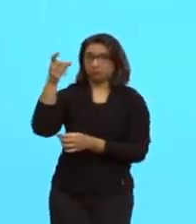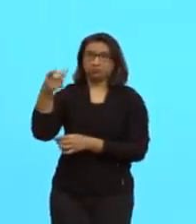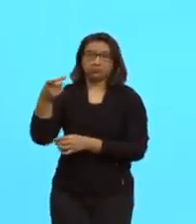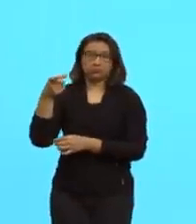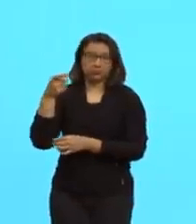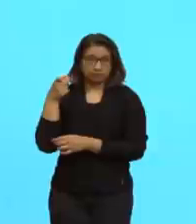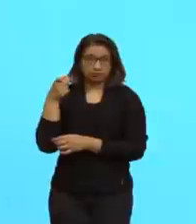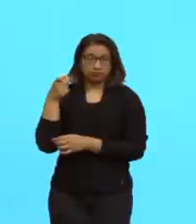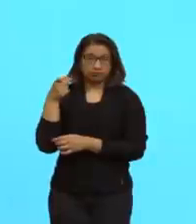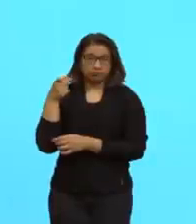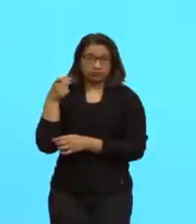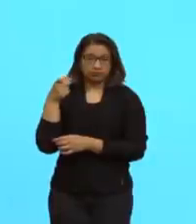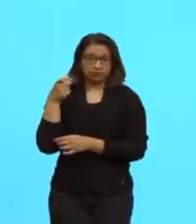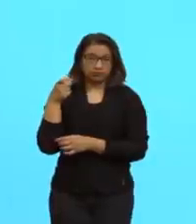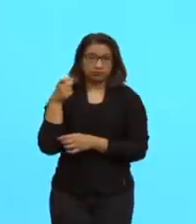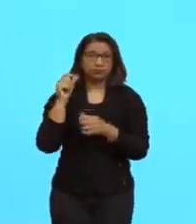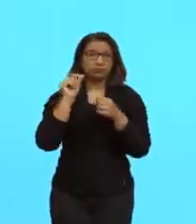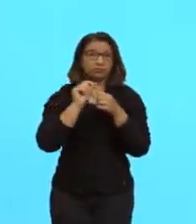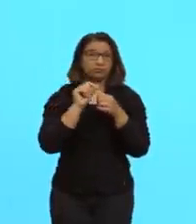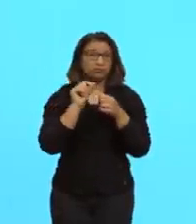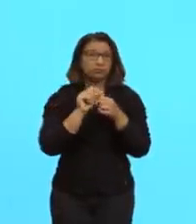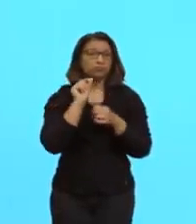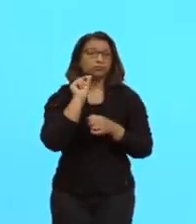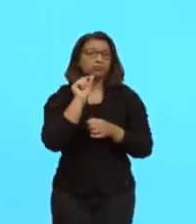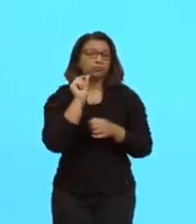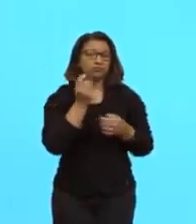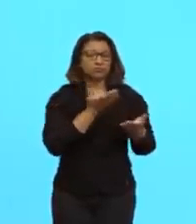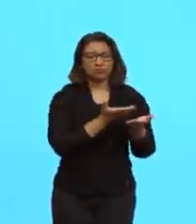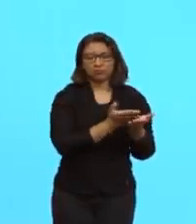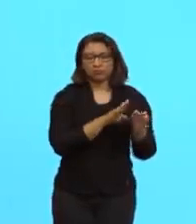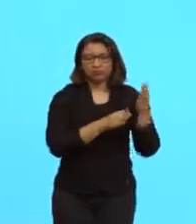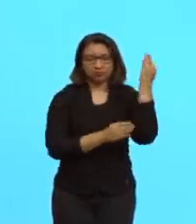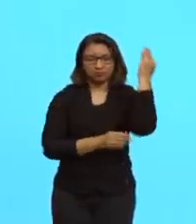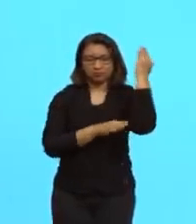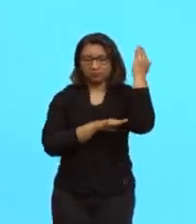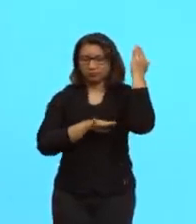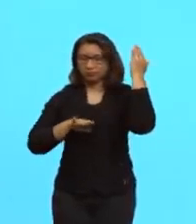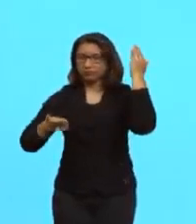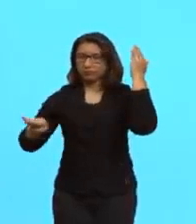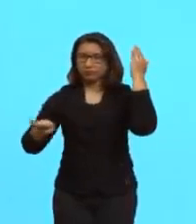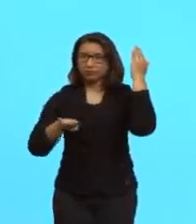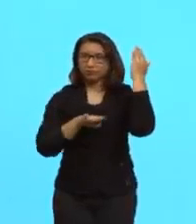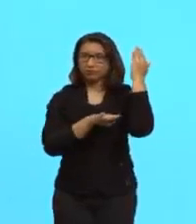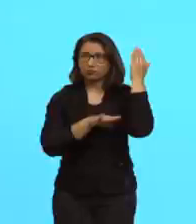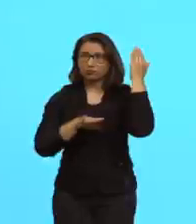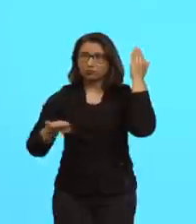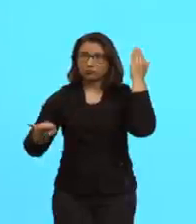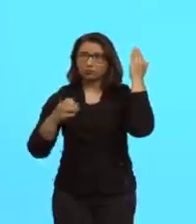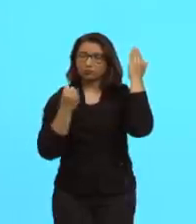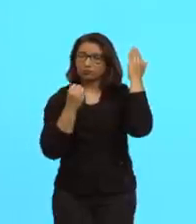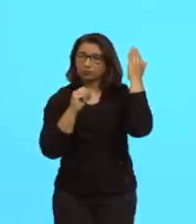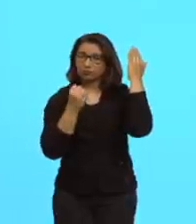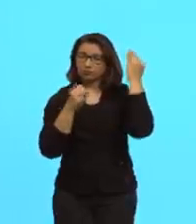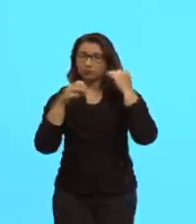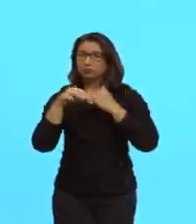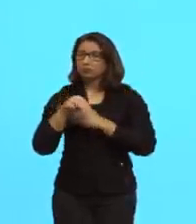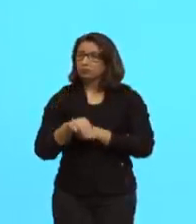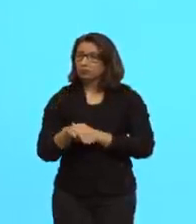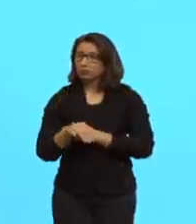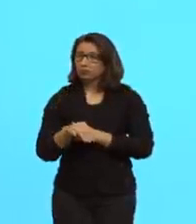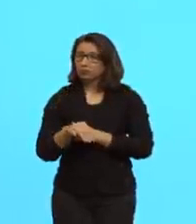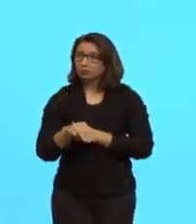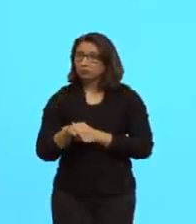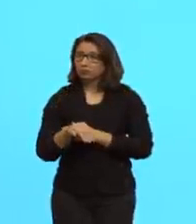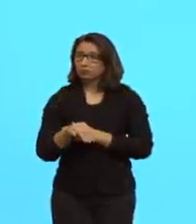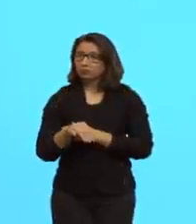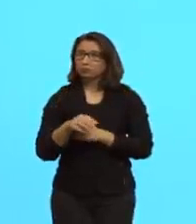altura, que projeta uma sombra de 8m no chão. Eu acho que tem alguma coisa aqui. Ó. Aqui